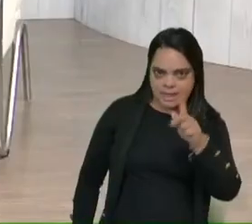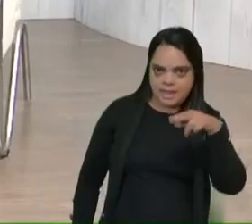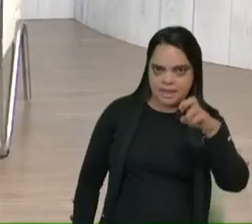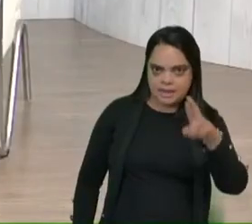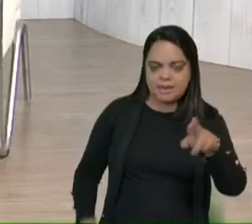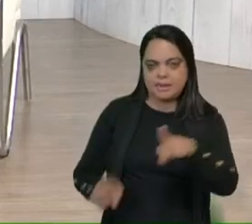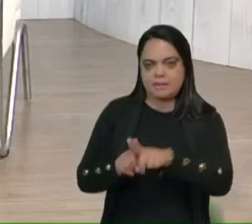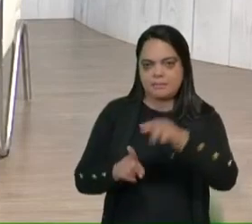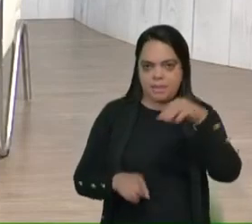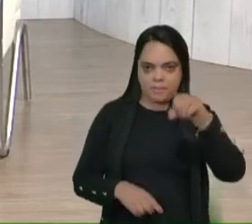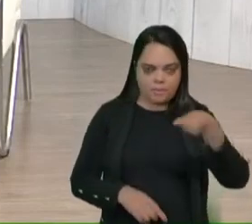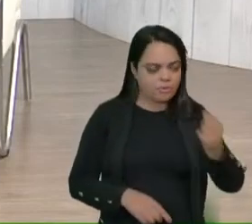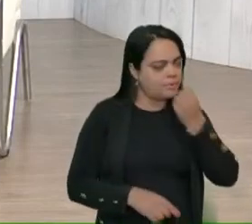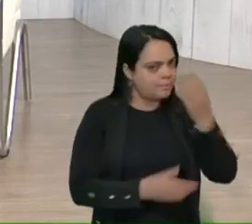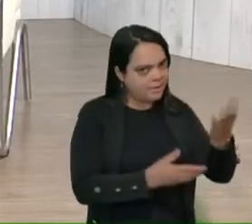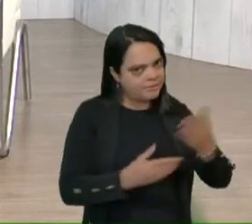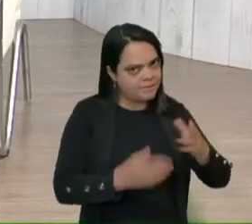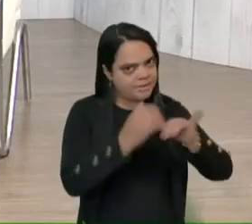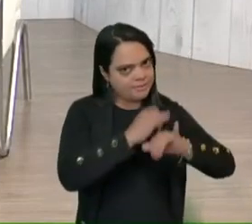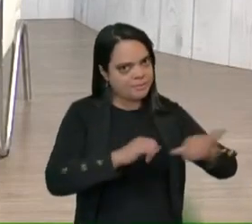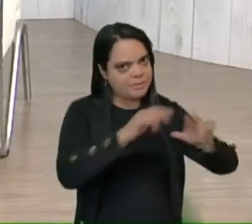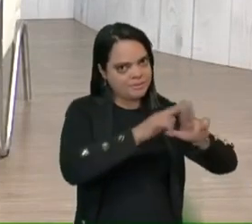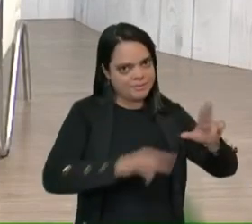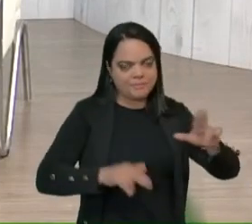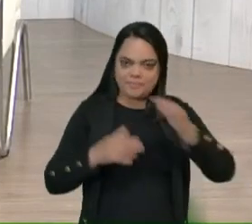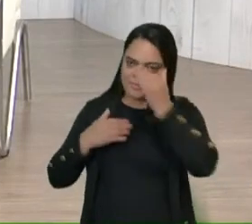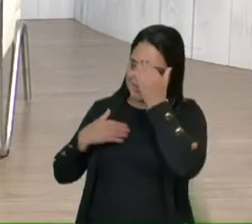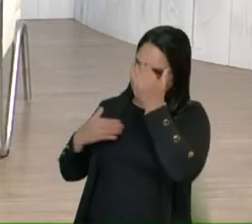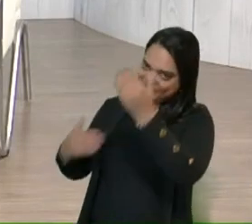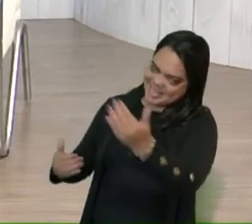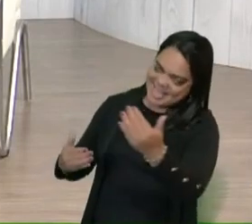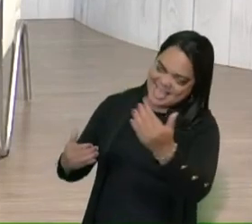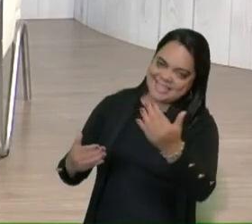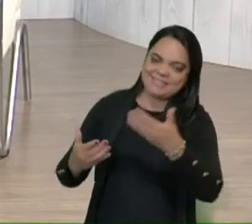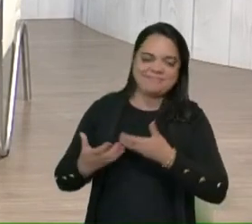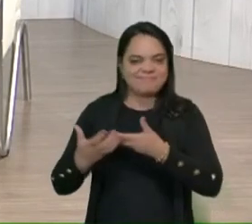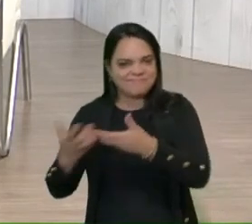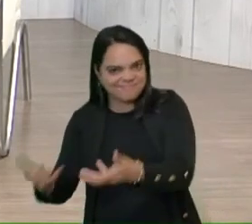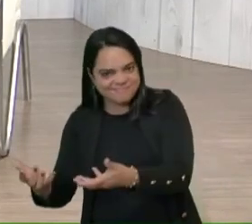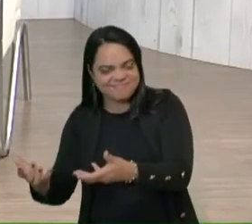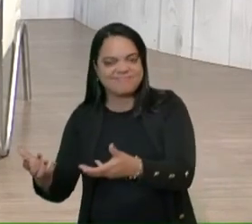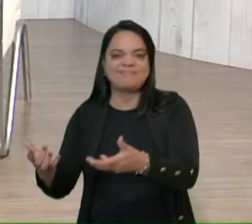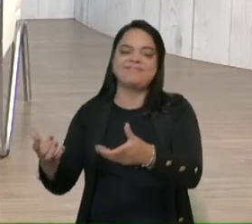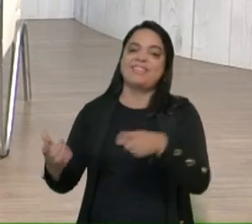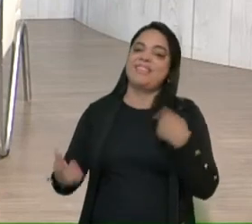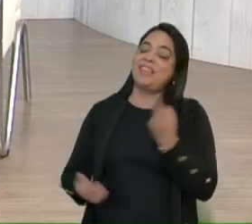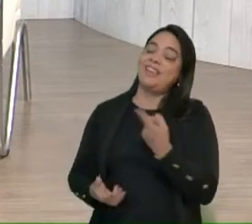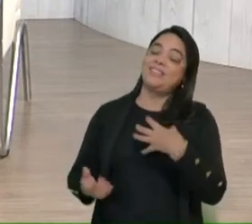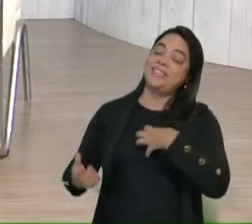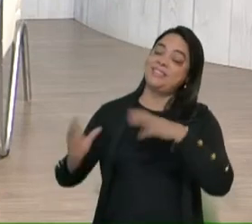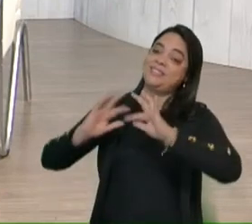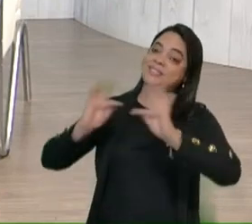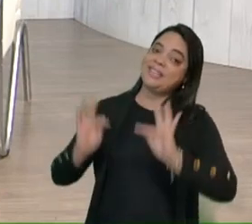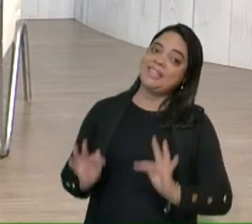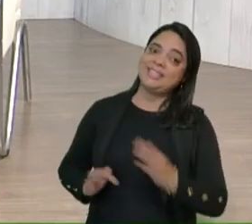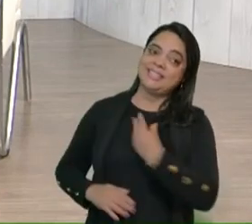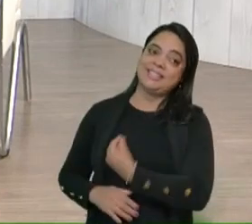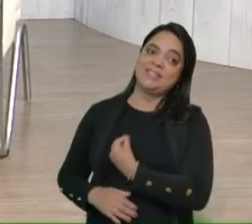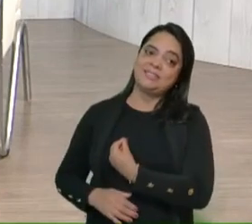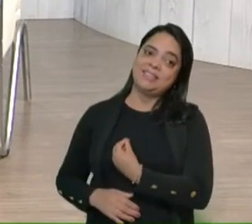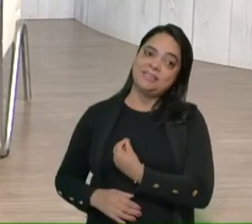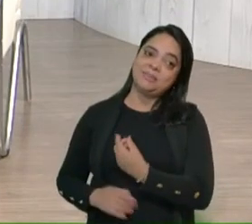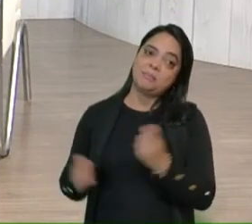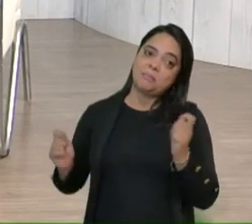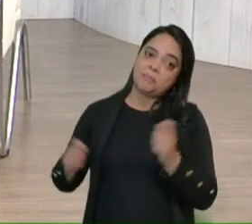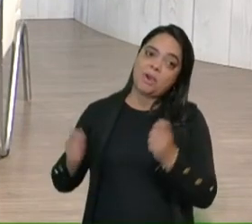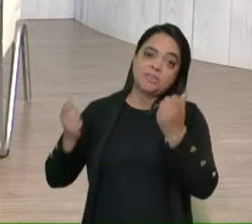monja seja muito bem-vindo a informativo tvu muito obrigada pela pelo convite né a gente fica muito feliz de poder falar